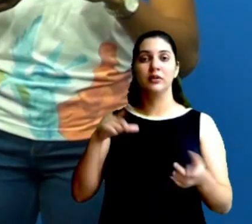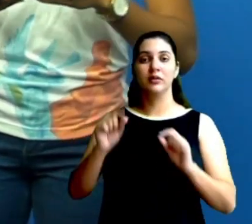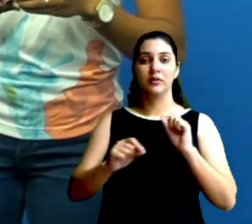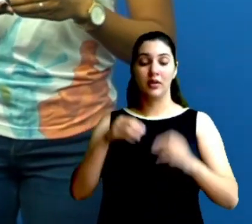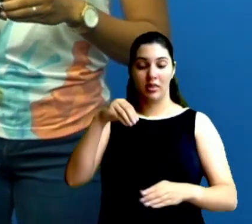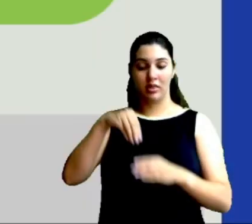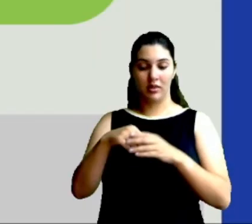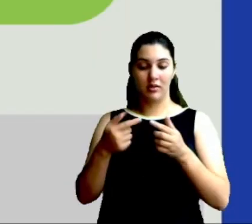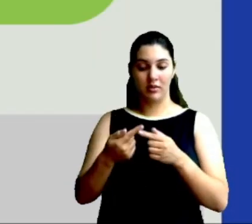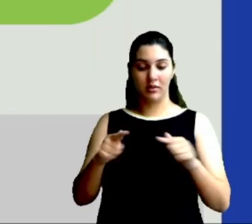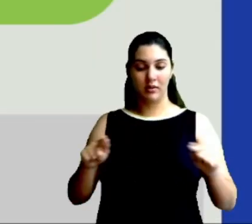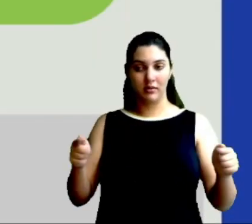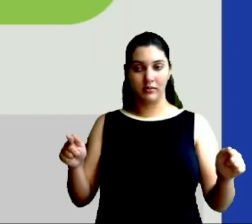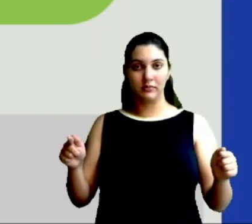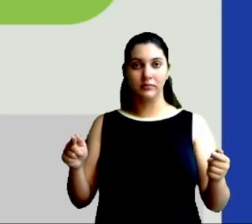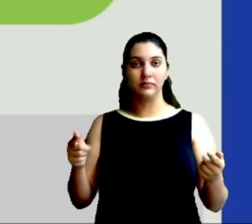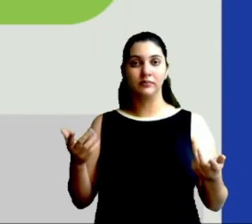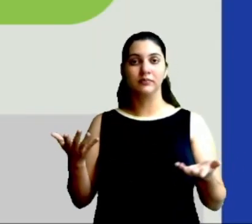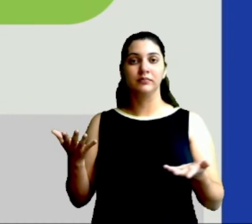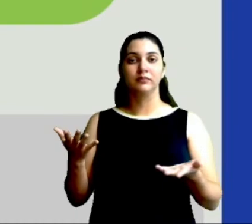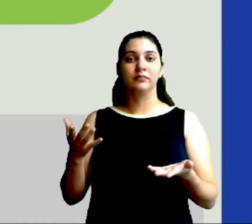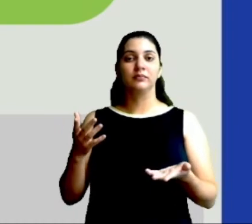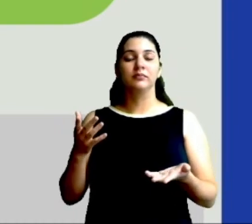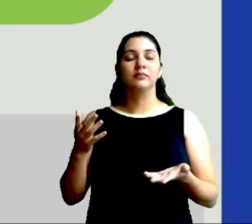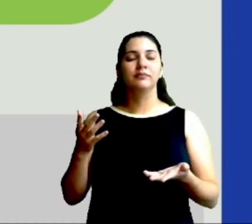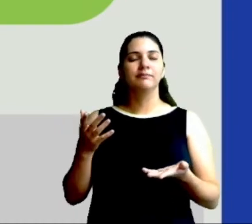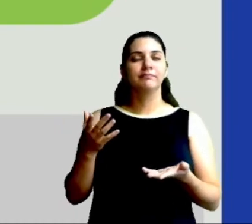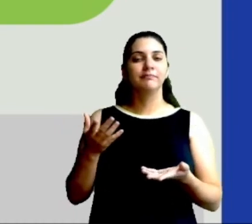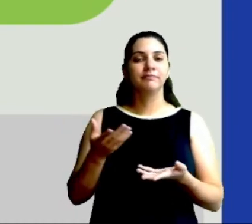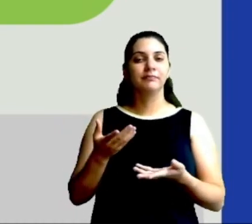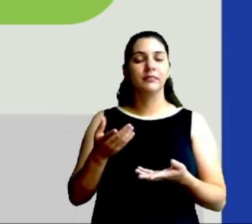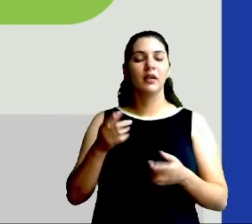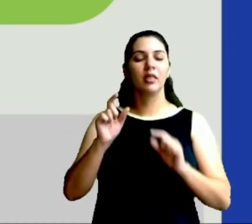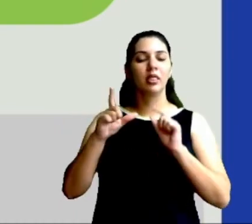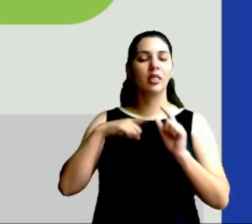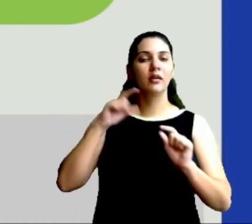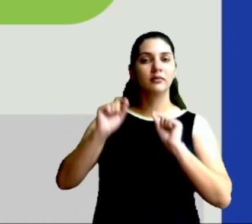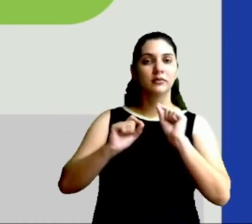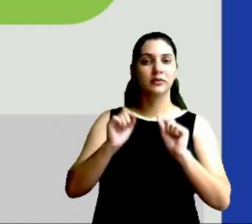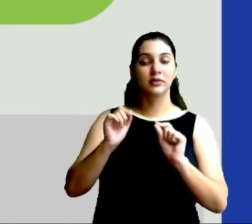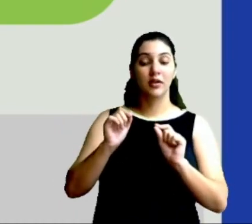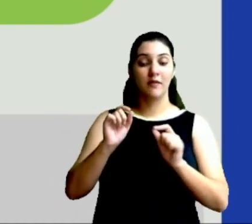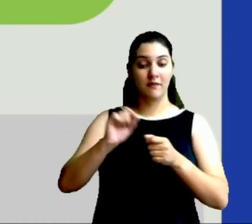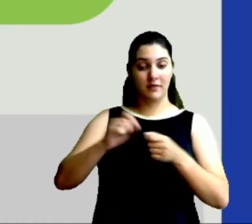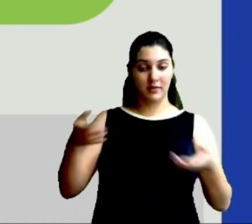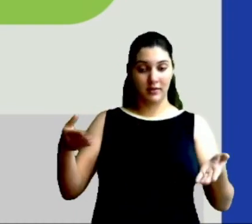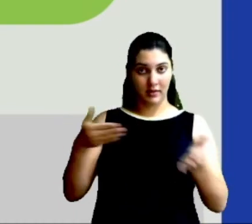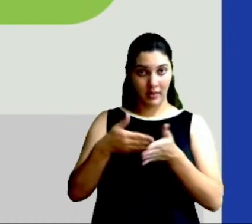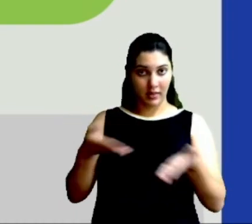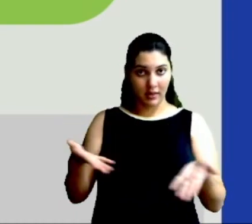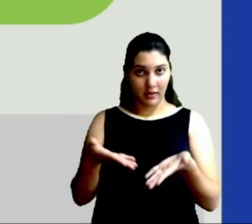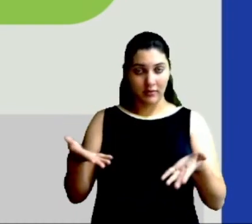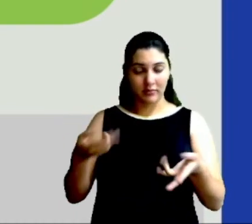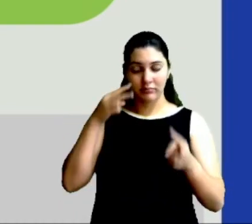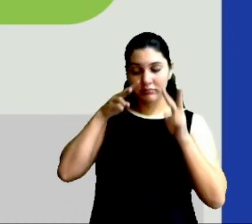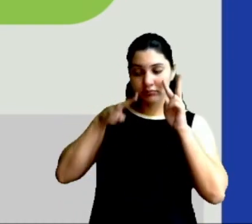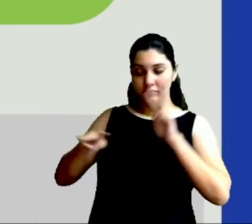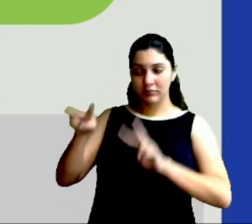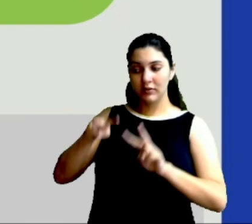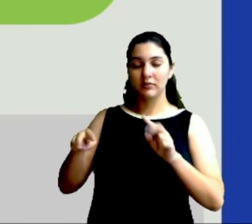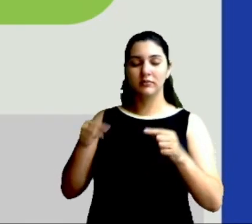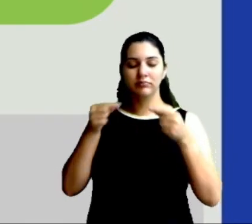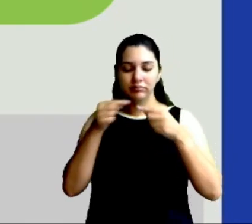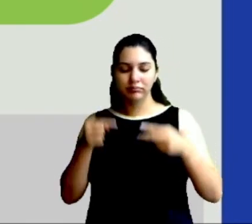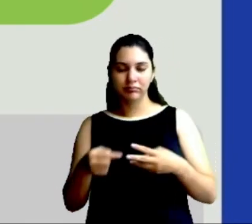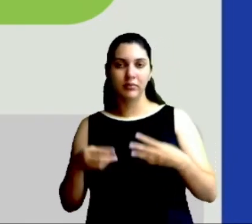dentro da gramática, algo que seja o que a gente fez até agora, que foi dar uma olhadinha, conferir os